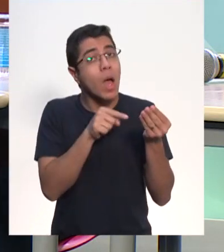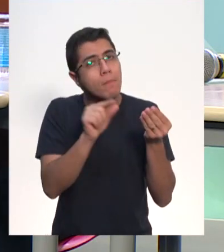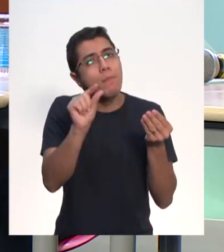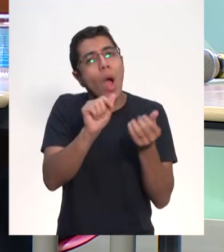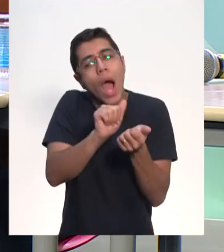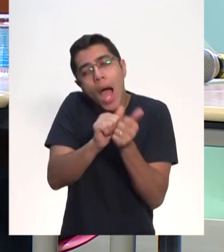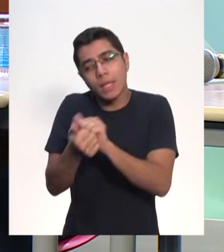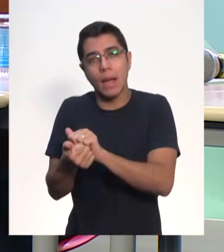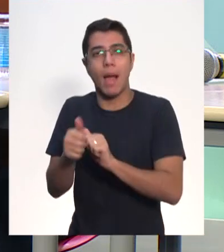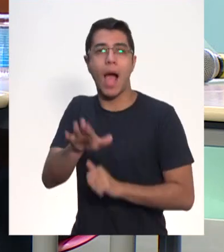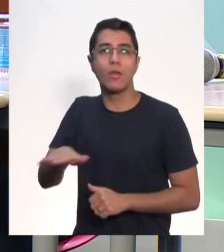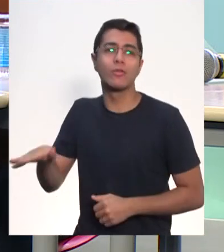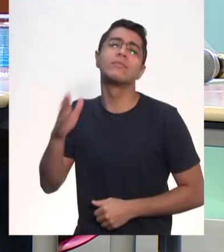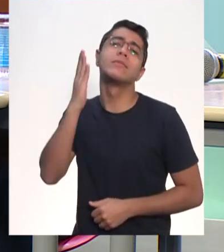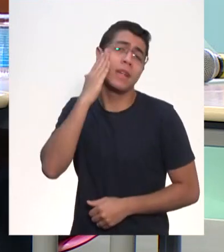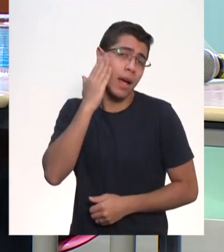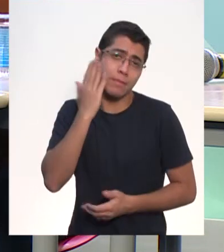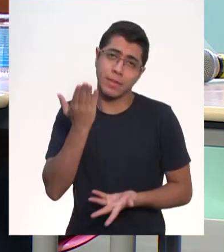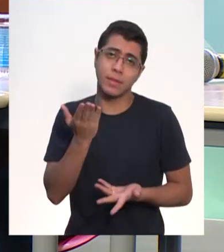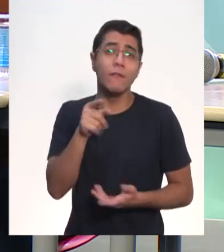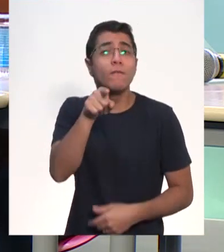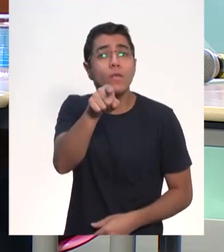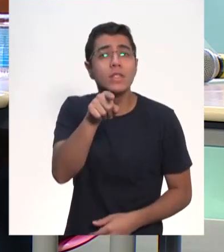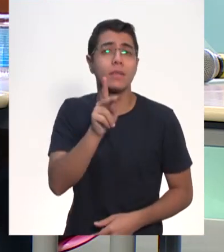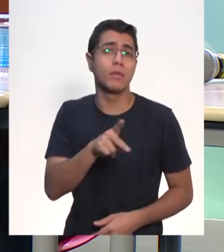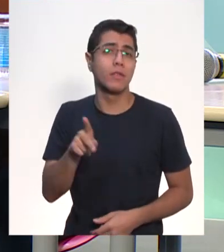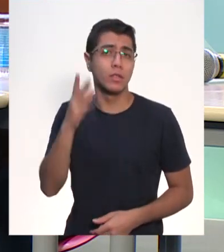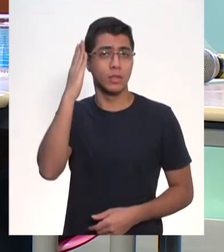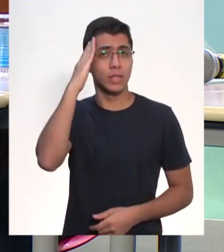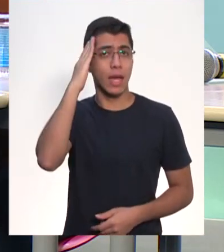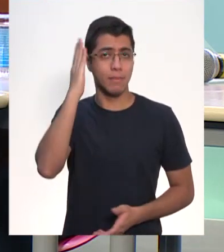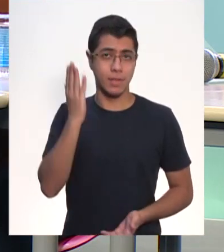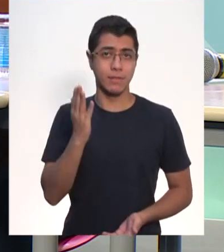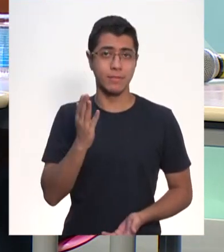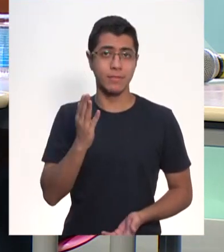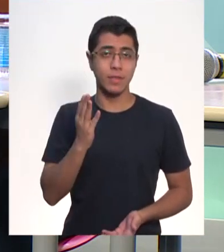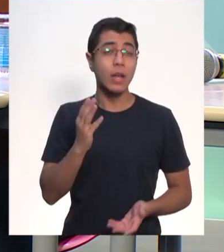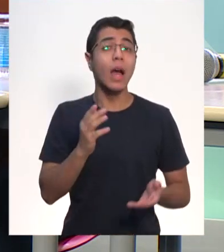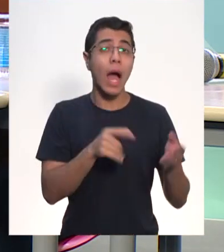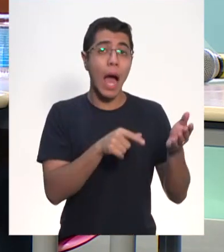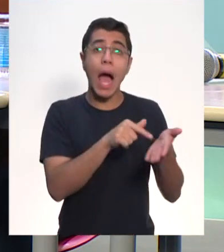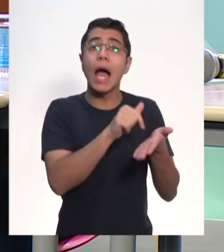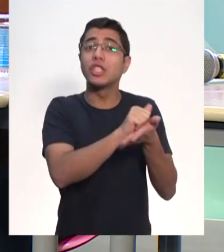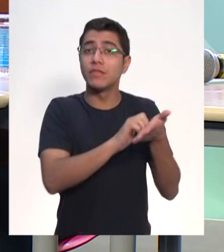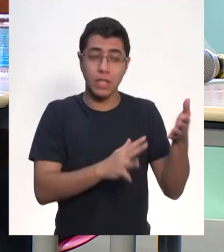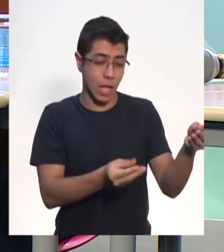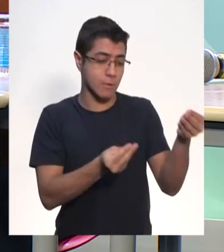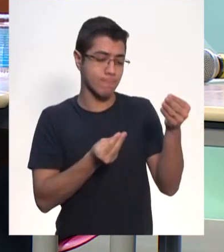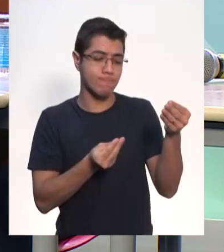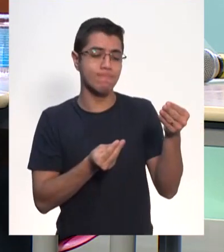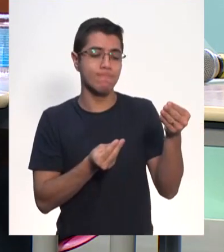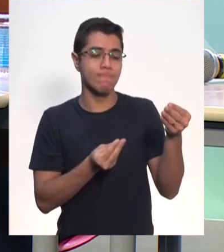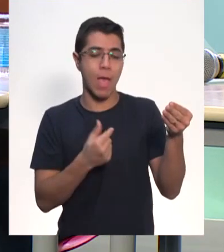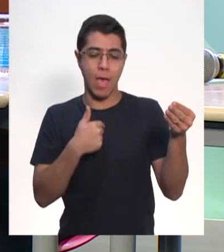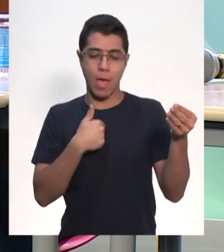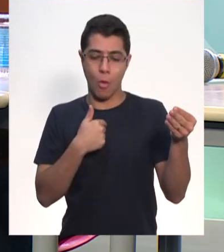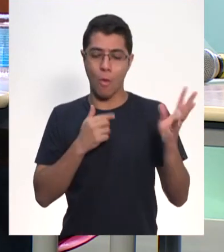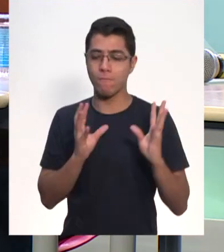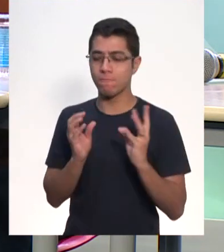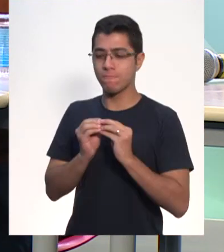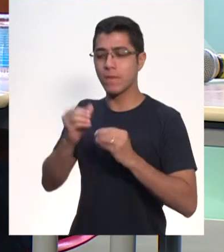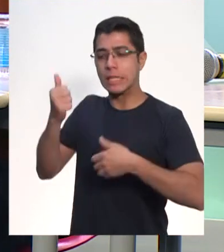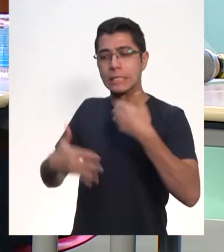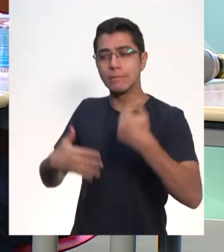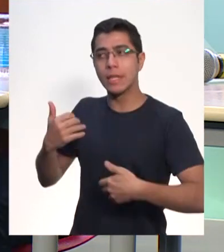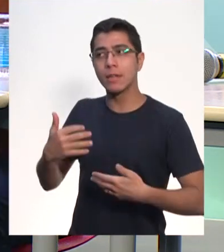selecionada, ele vai ver se ele simplesmente comenta, se ele simplesmente dá uma atividade para retomar aquilo, ou se